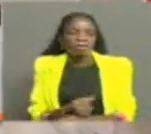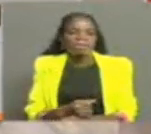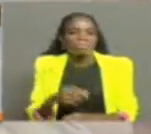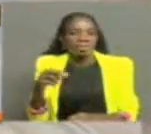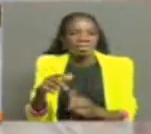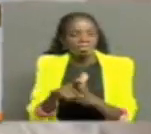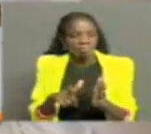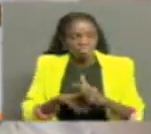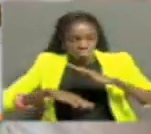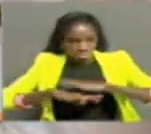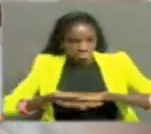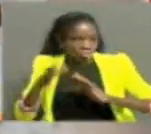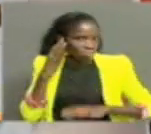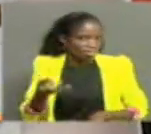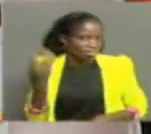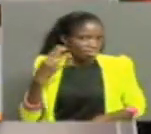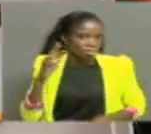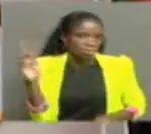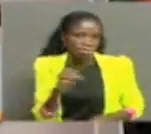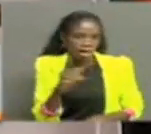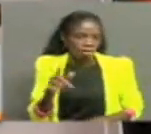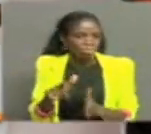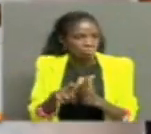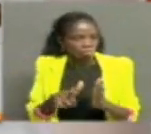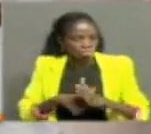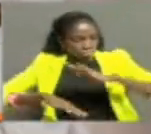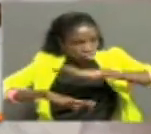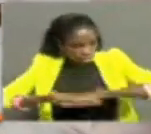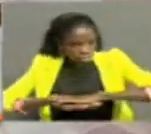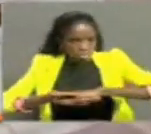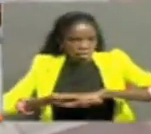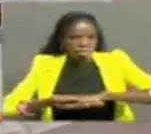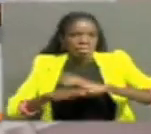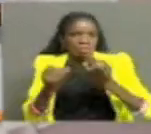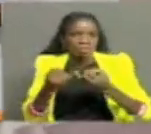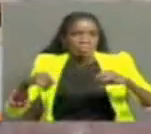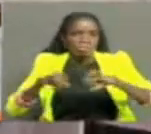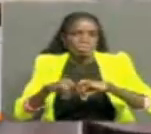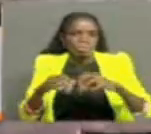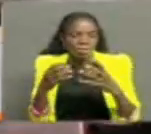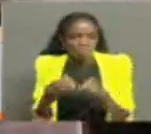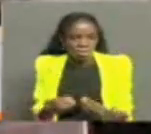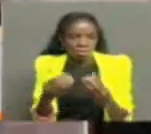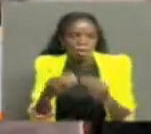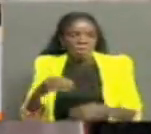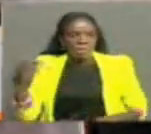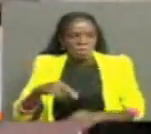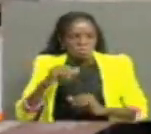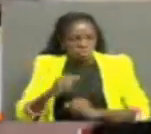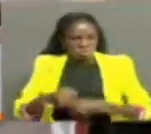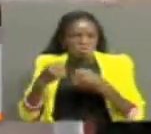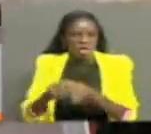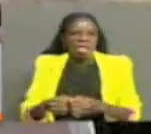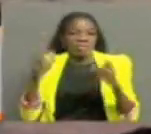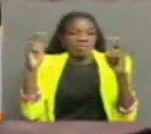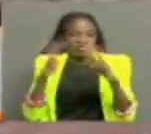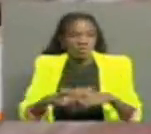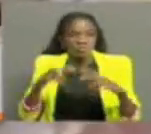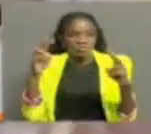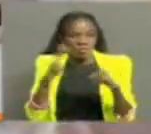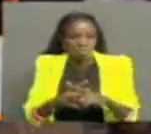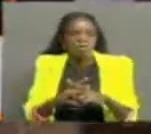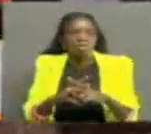medidas que vêm sendo baixadas pelas autoridades sanitárias. É preciso combater de manhã à